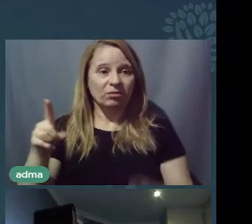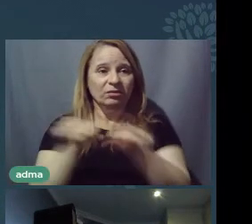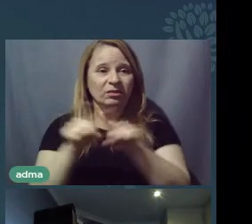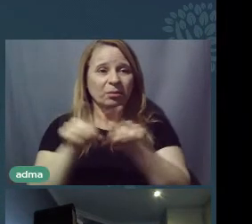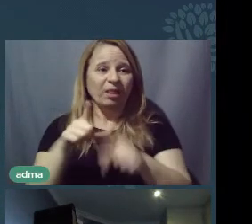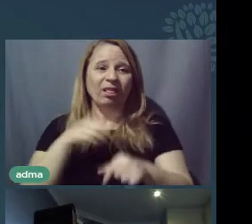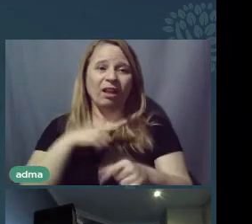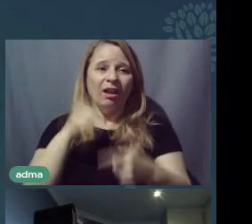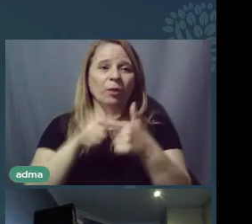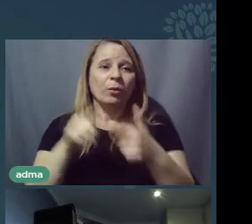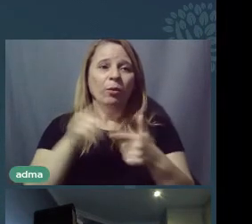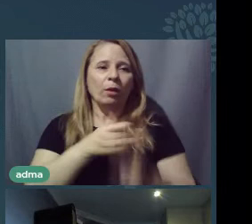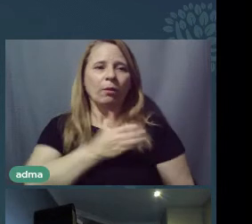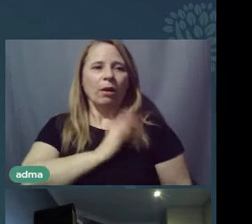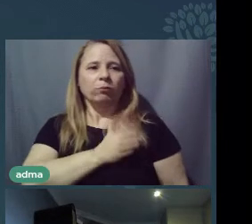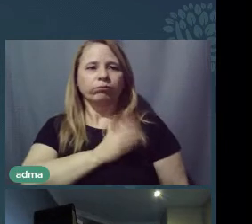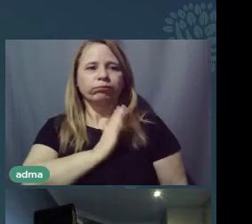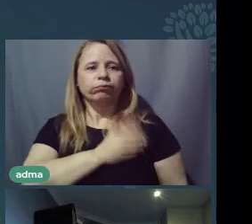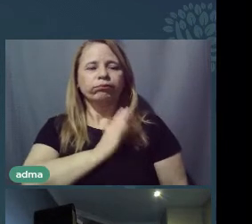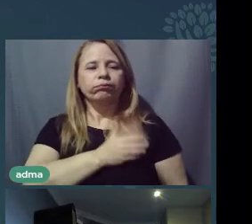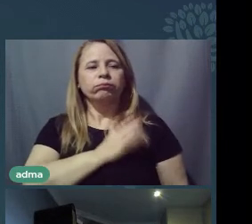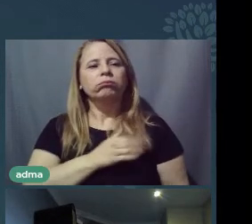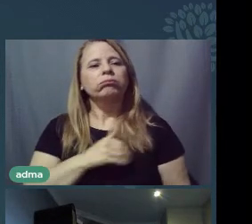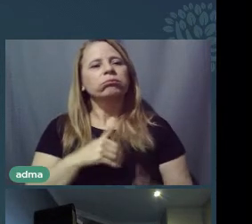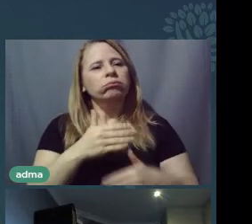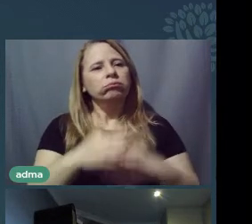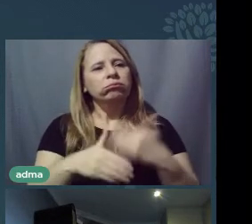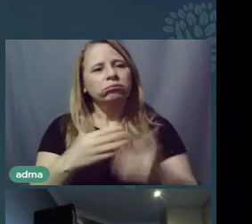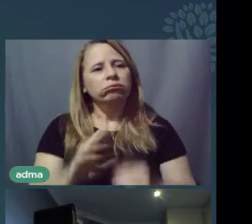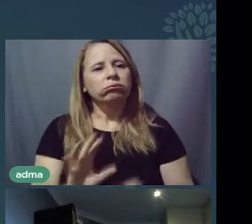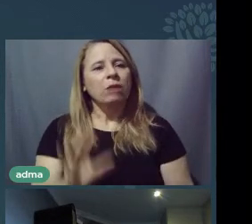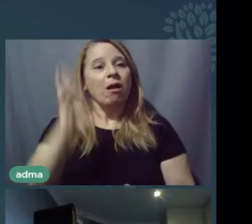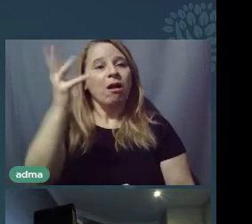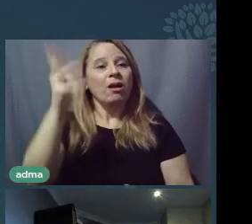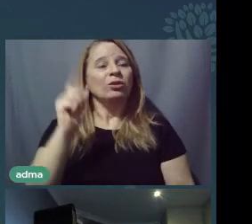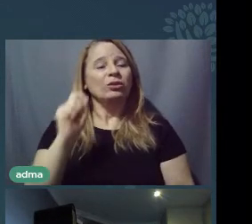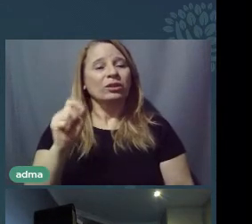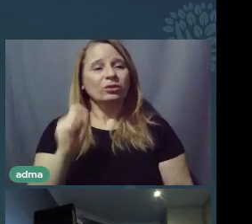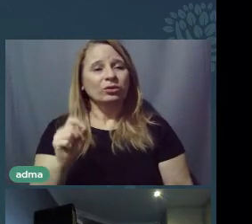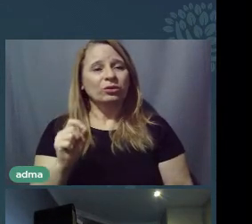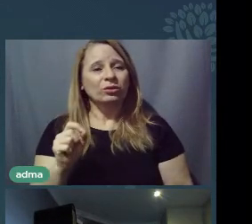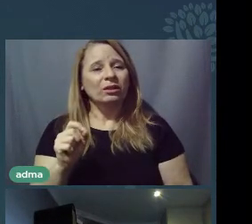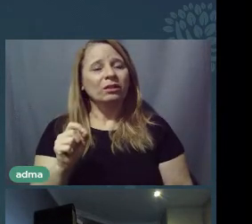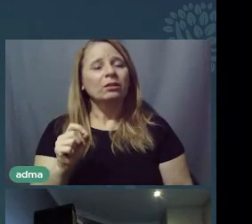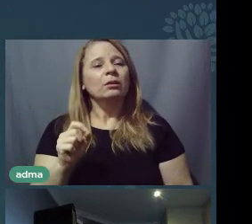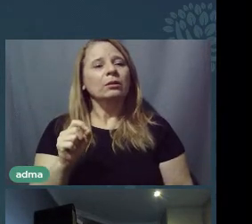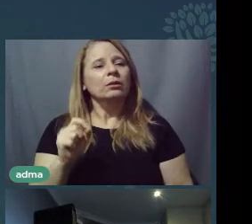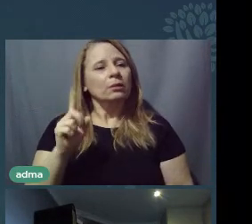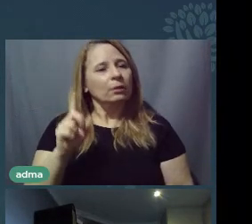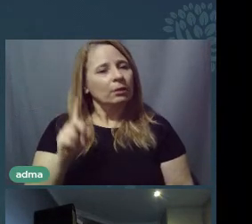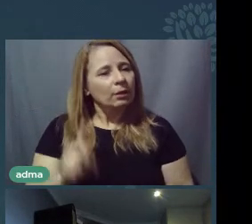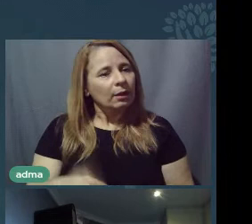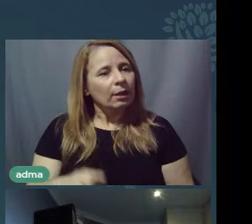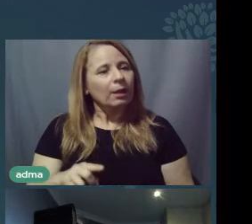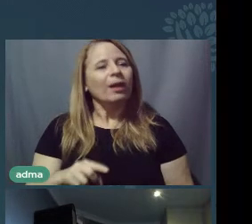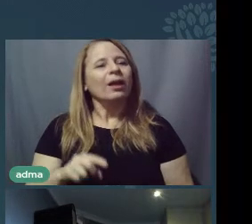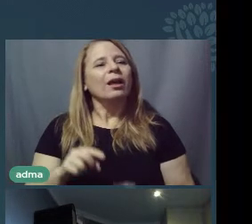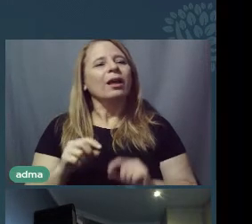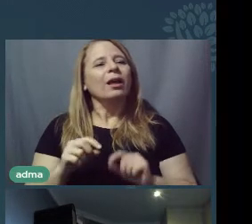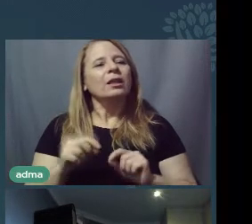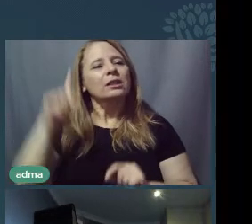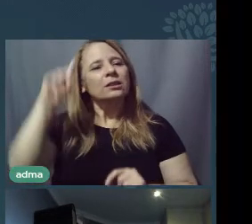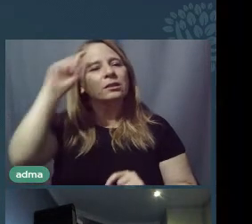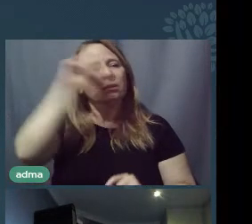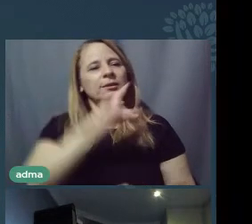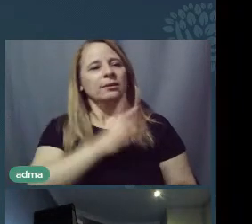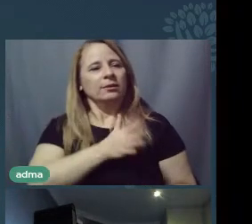tá? A principal consequência funcional é a hiperinsuflação e consequente hipoxemia e